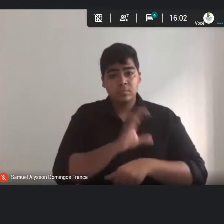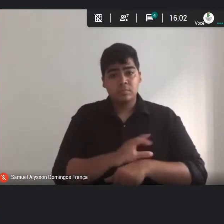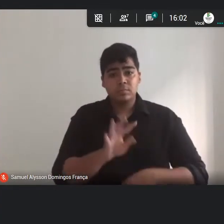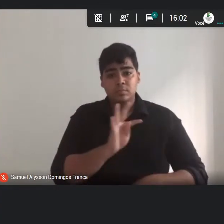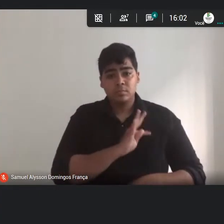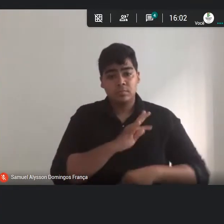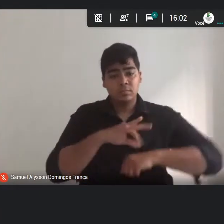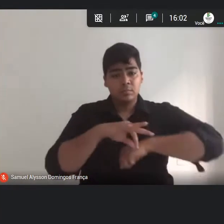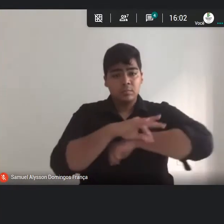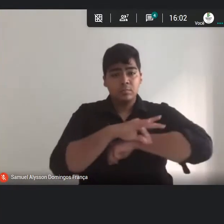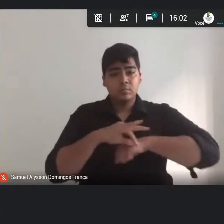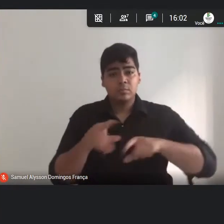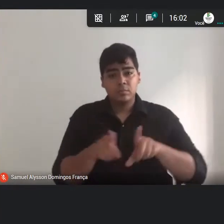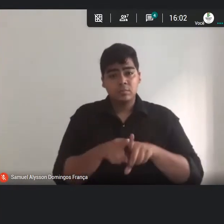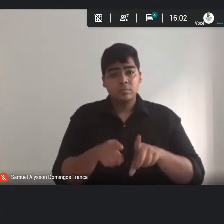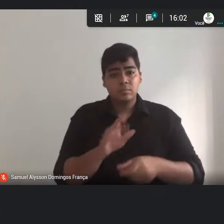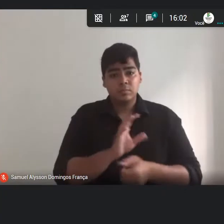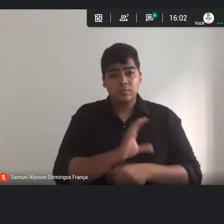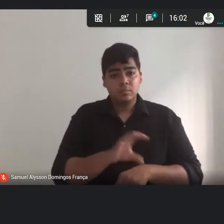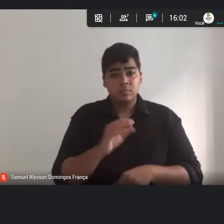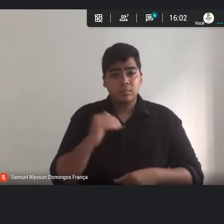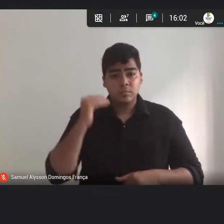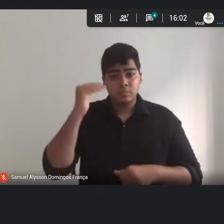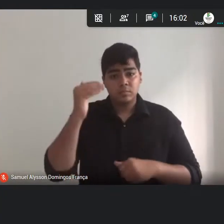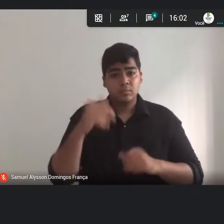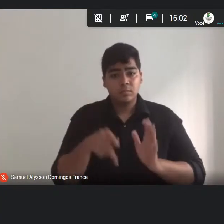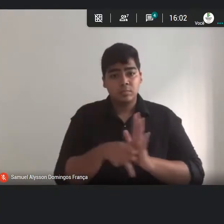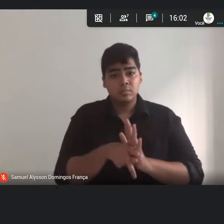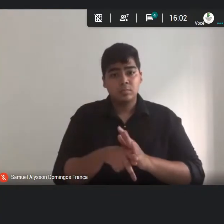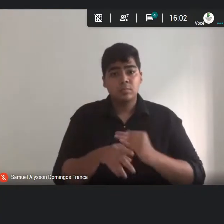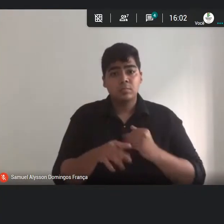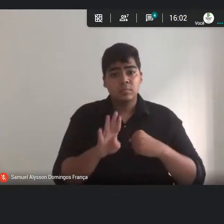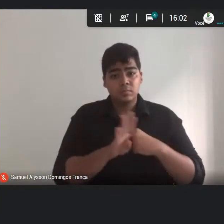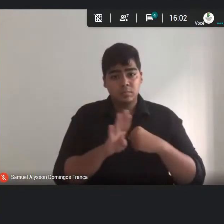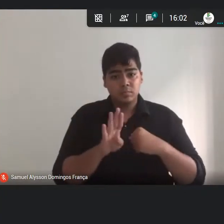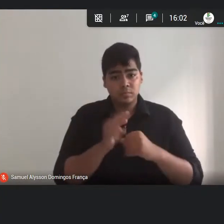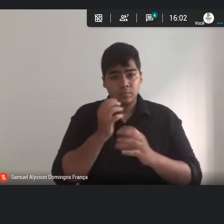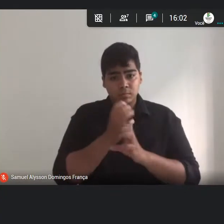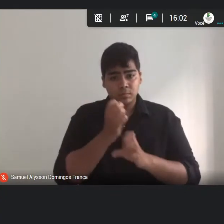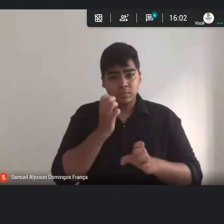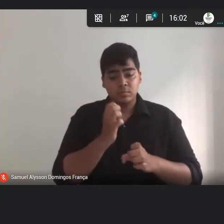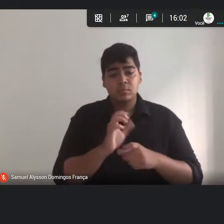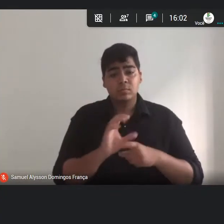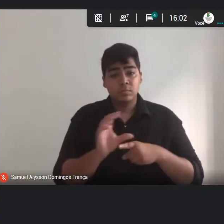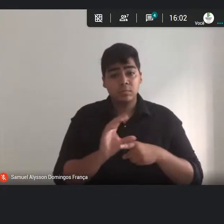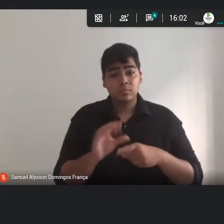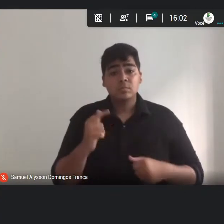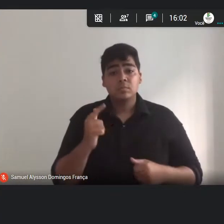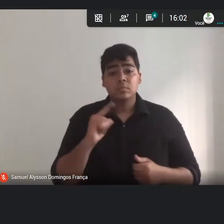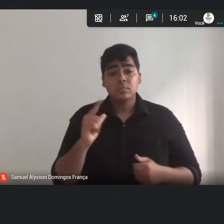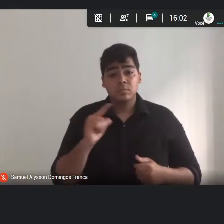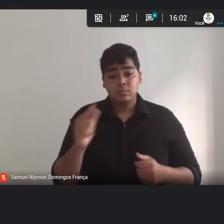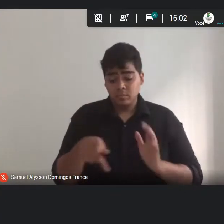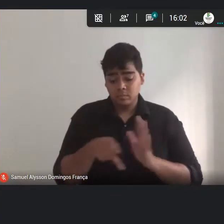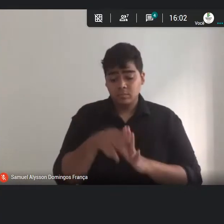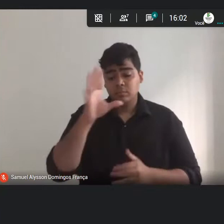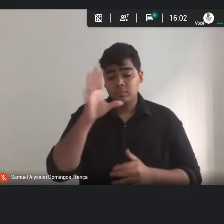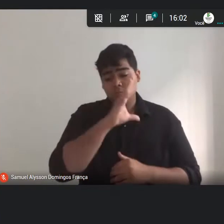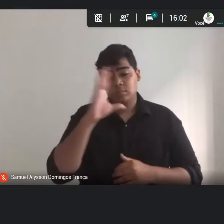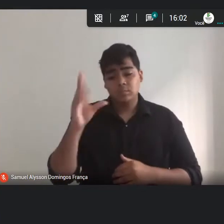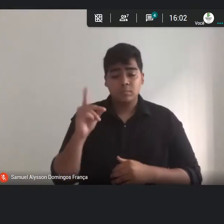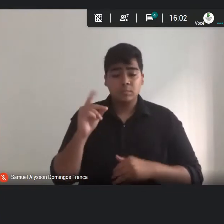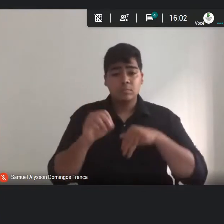e curso superior de bacharelado em Engenharia Civil. É coordenadora do Núcleo de Extensão e Tecnologias